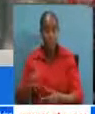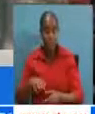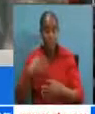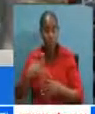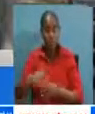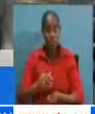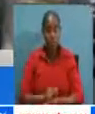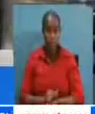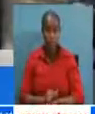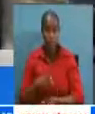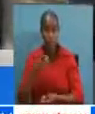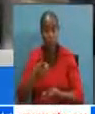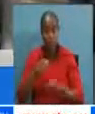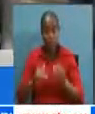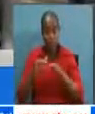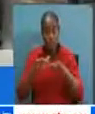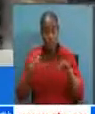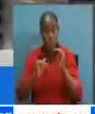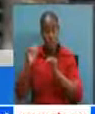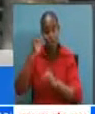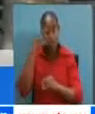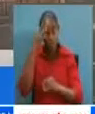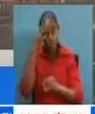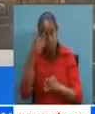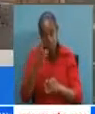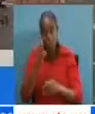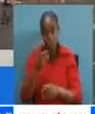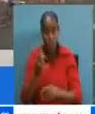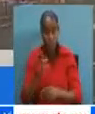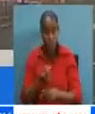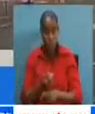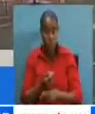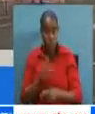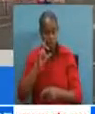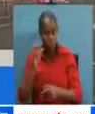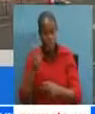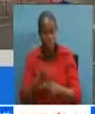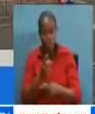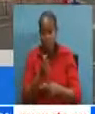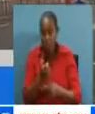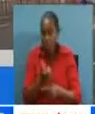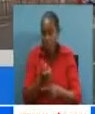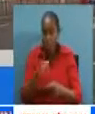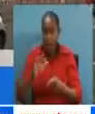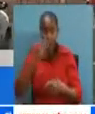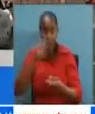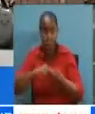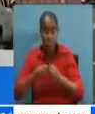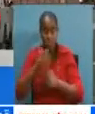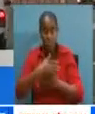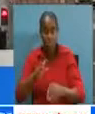apontaram um nível elevado da taxa de juros ea insuficiência da procura como sendo os principais constrangimentos do setor no terceiro